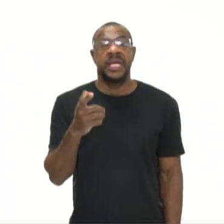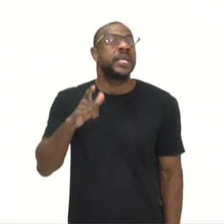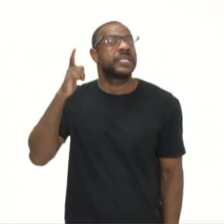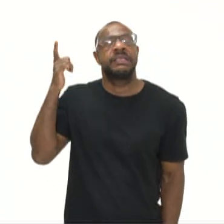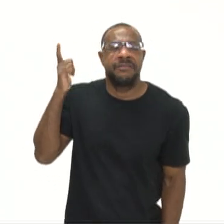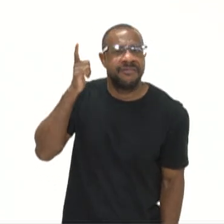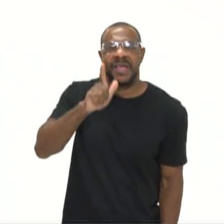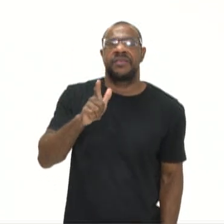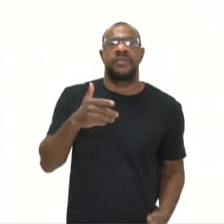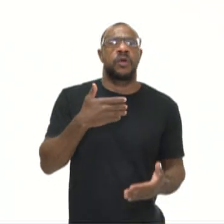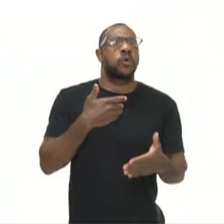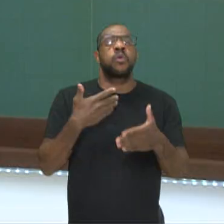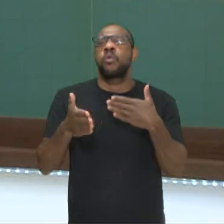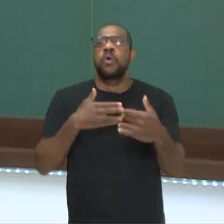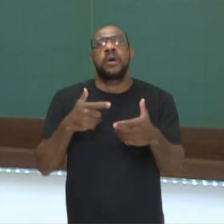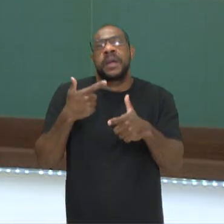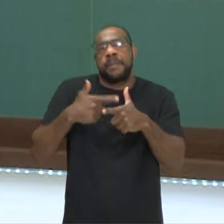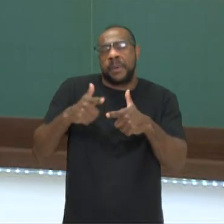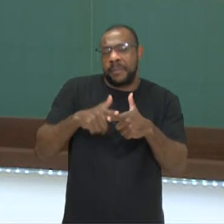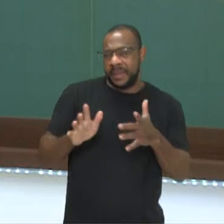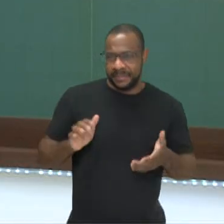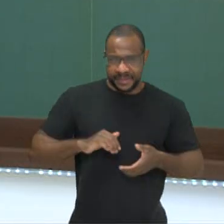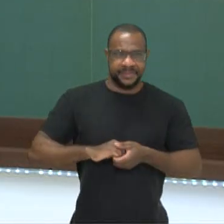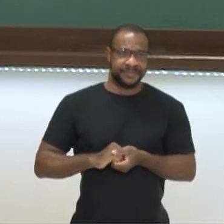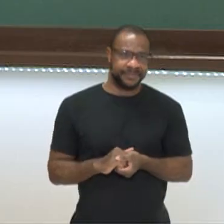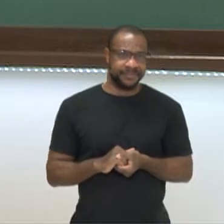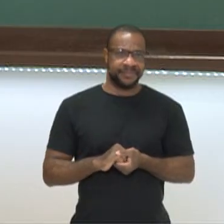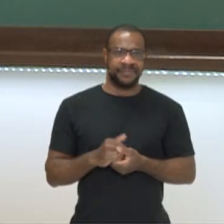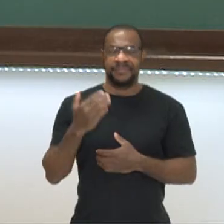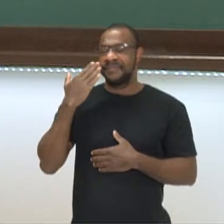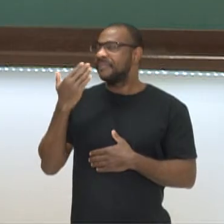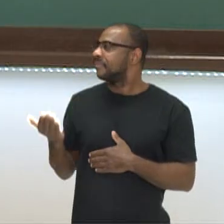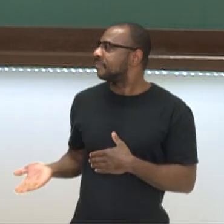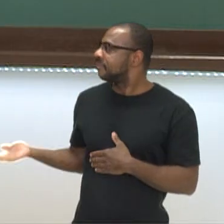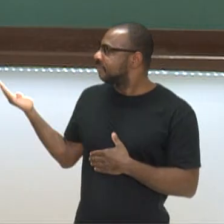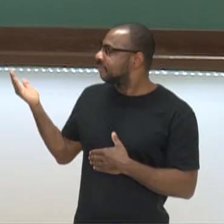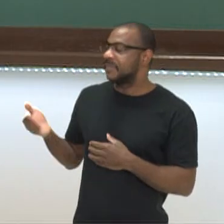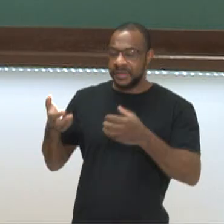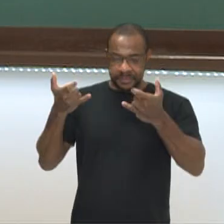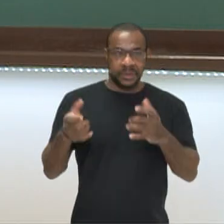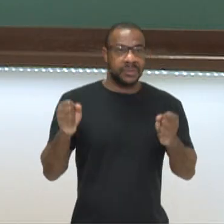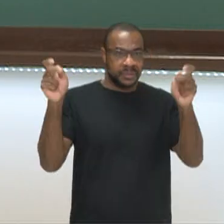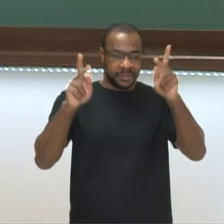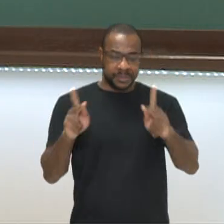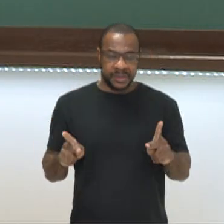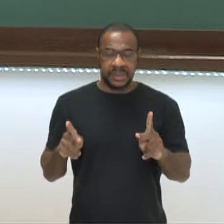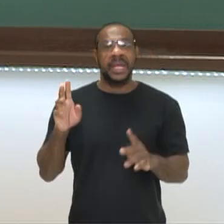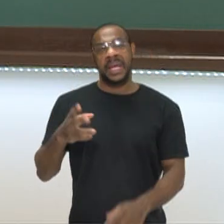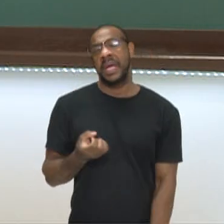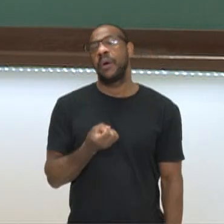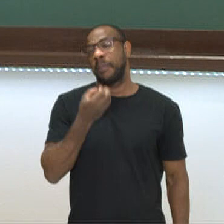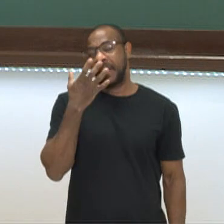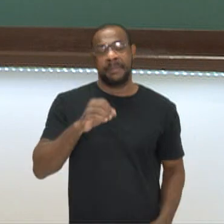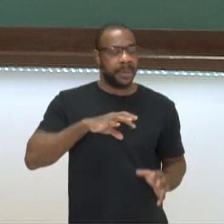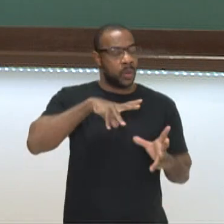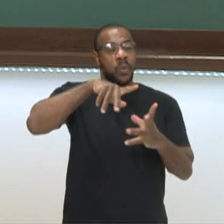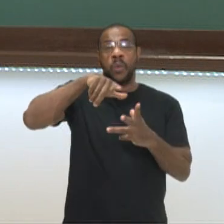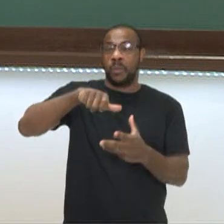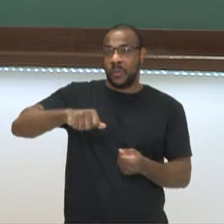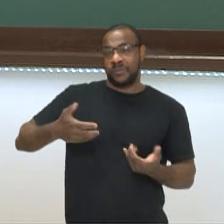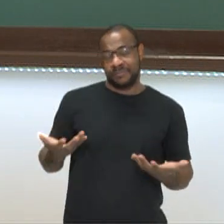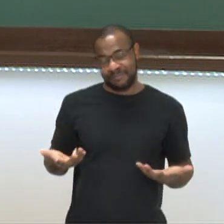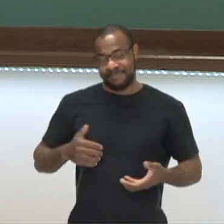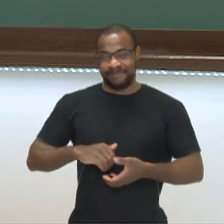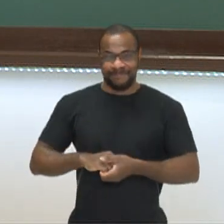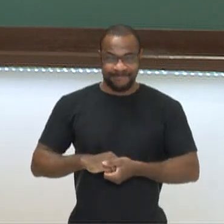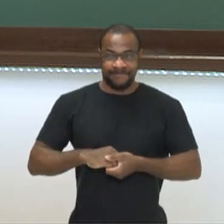a humanidade. Então o Papa Francisco, como um grande líder, fala da paz como um bem para a humanidade.